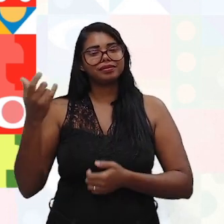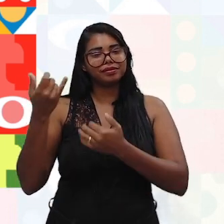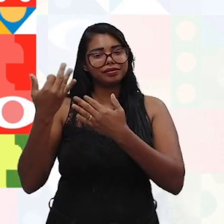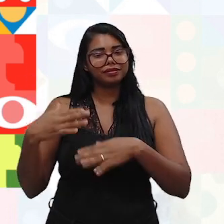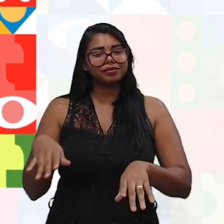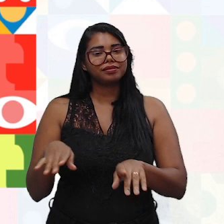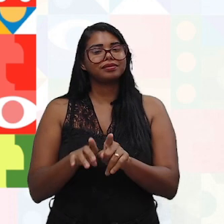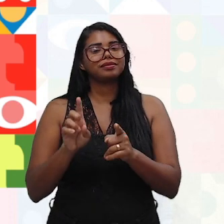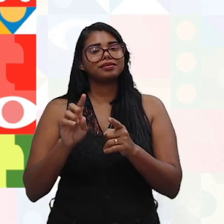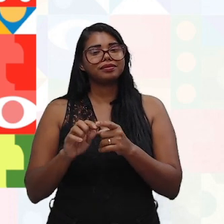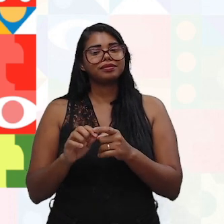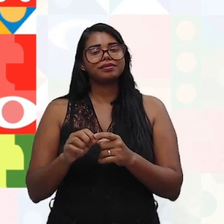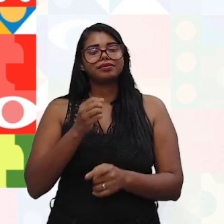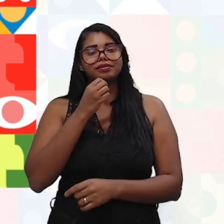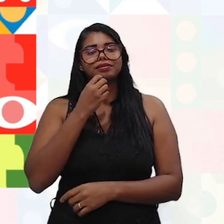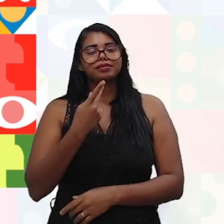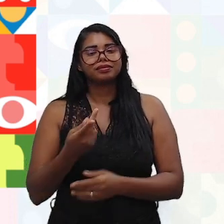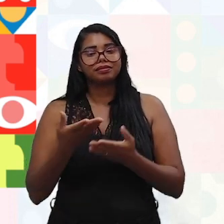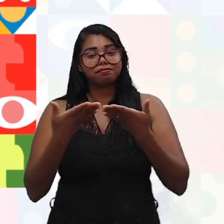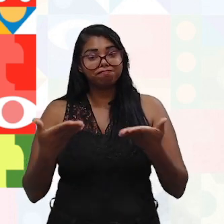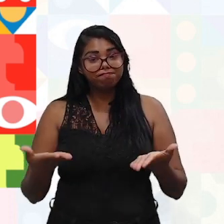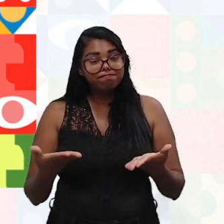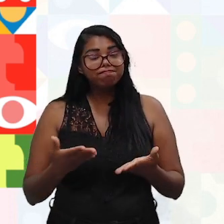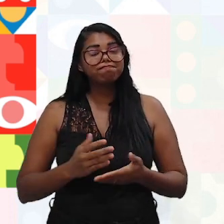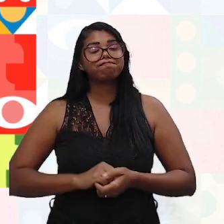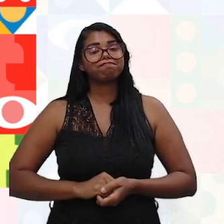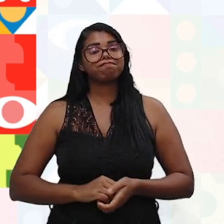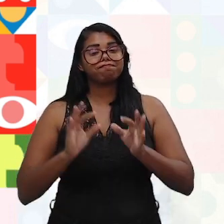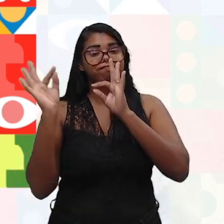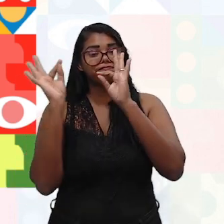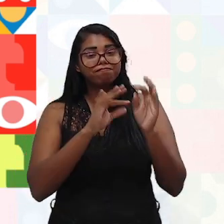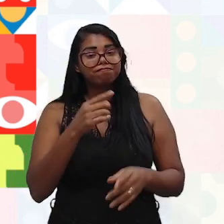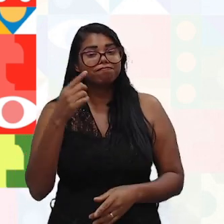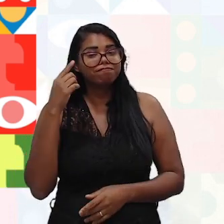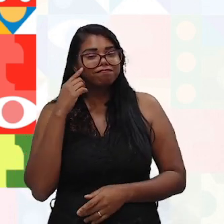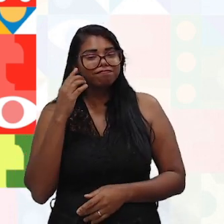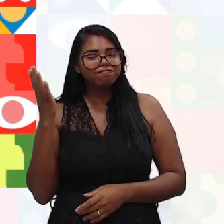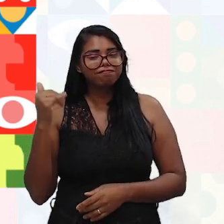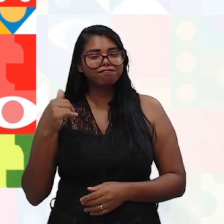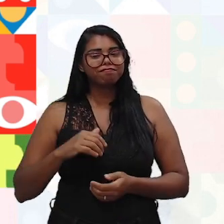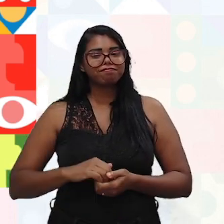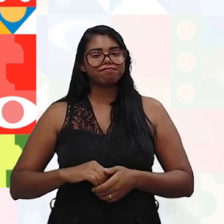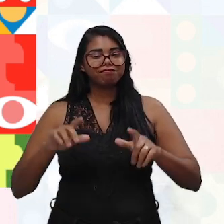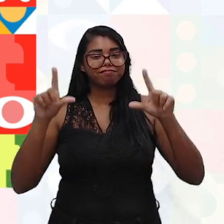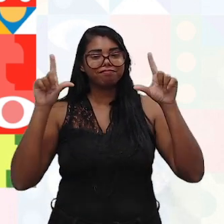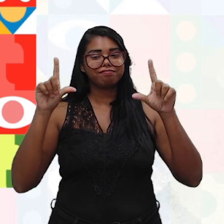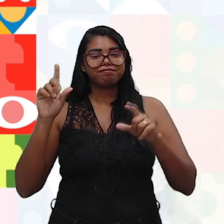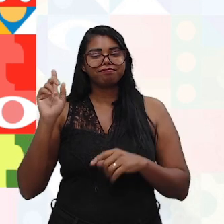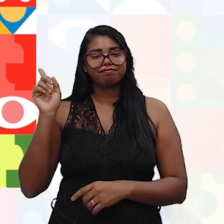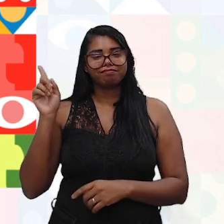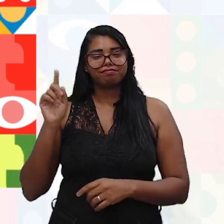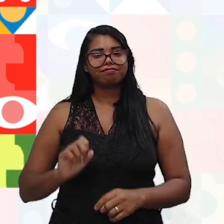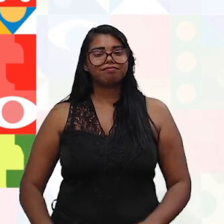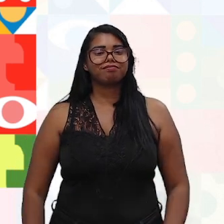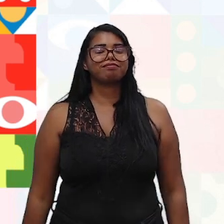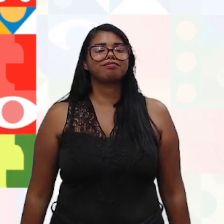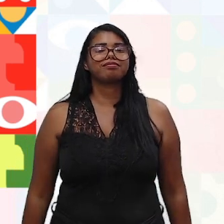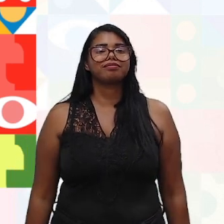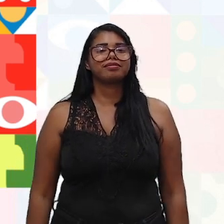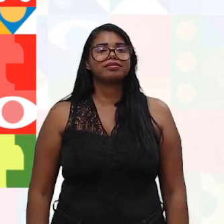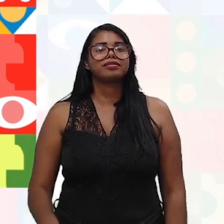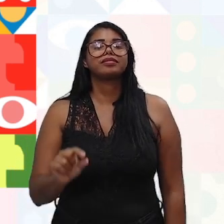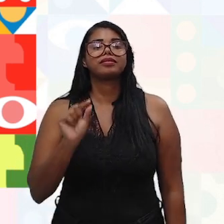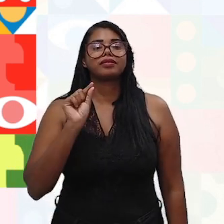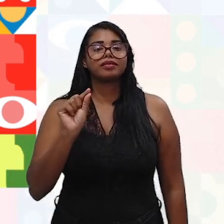grande probabilidade disso cair na prova, então fica atento e segue comigo no slide, tá bom? O que seria,